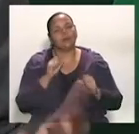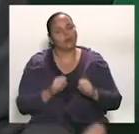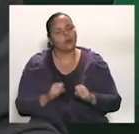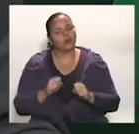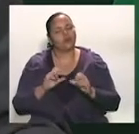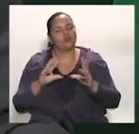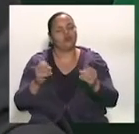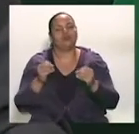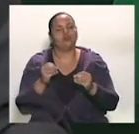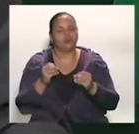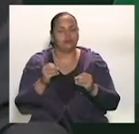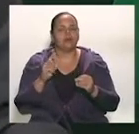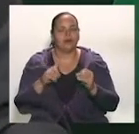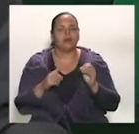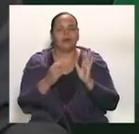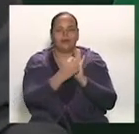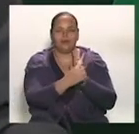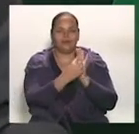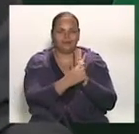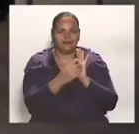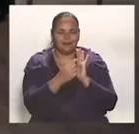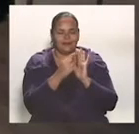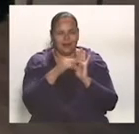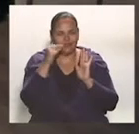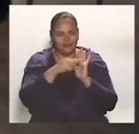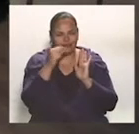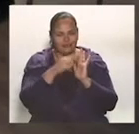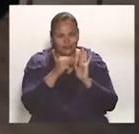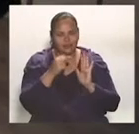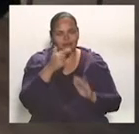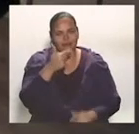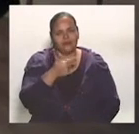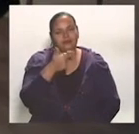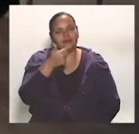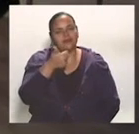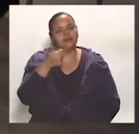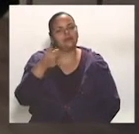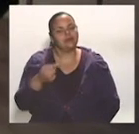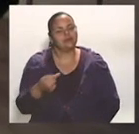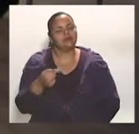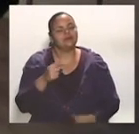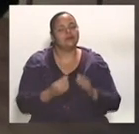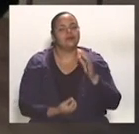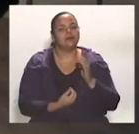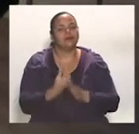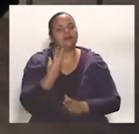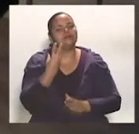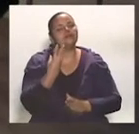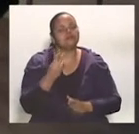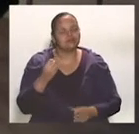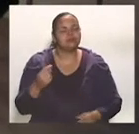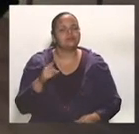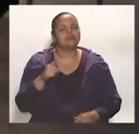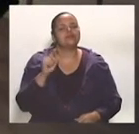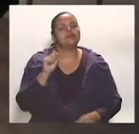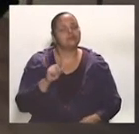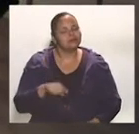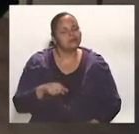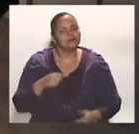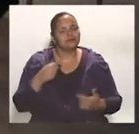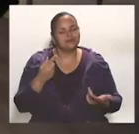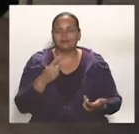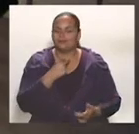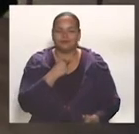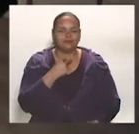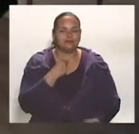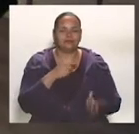elas podem tudo. É o artigo 217, 217, da Constituição? inciso 1, se criou uma teoria de que não